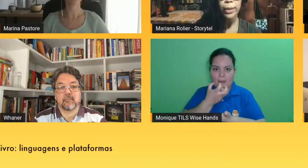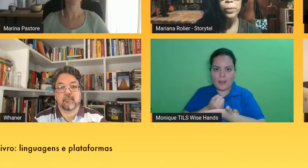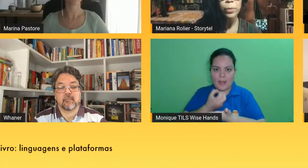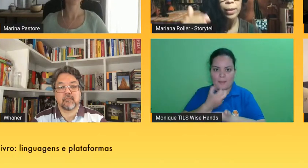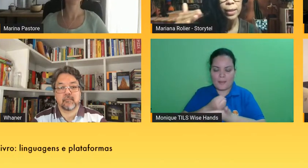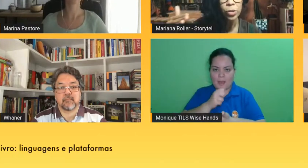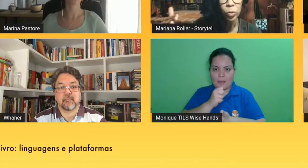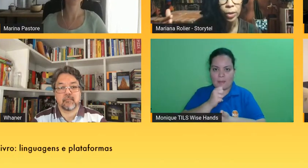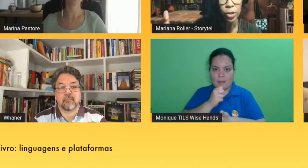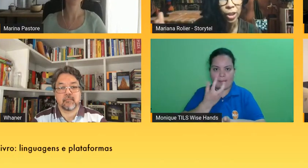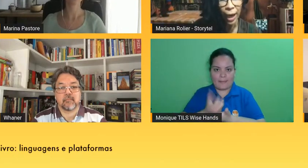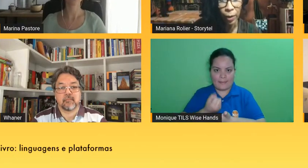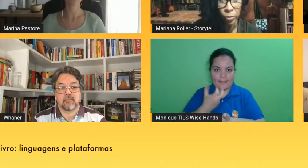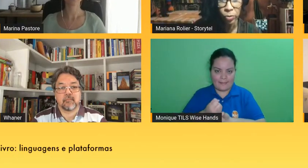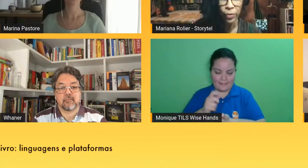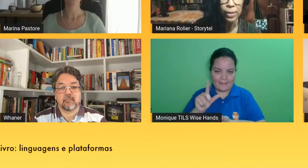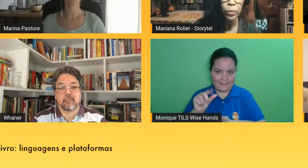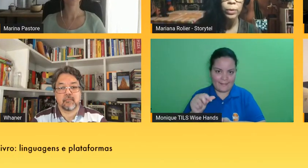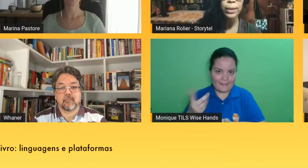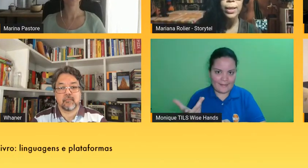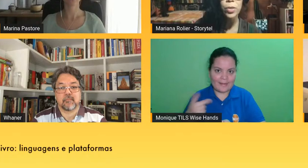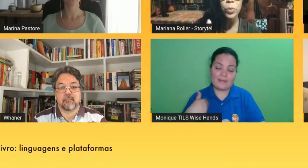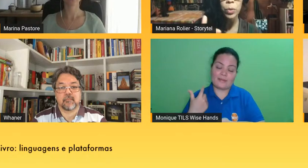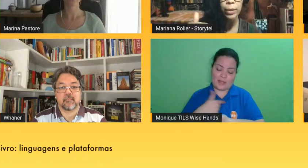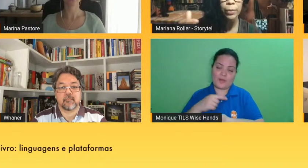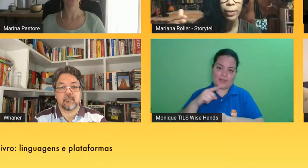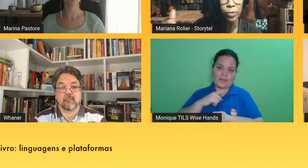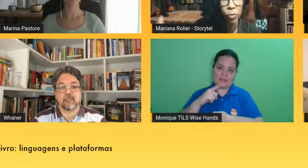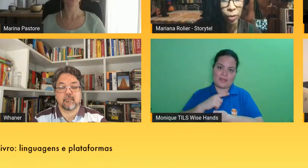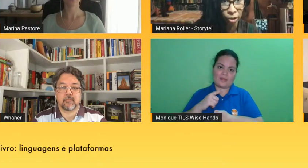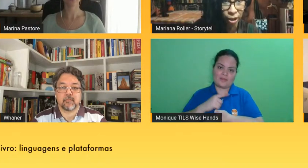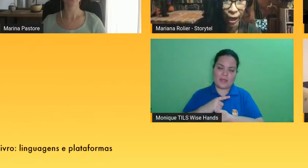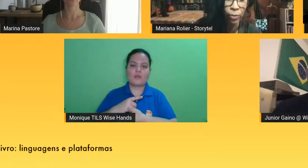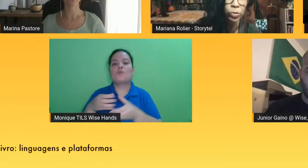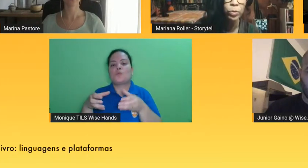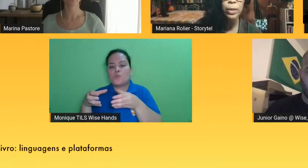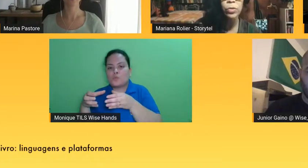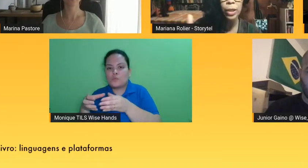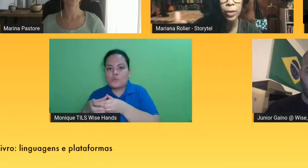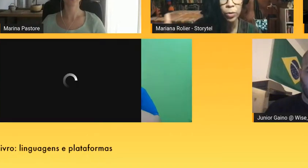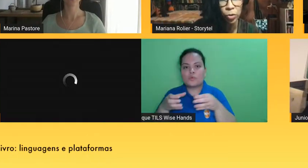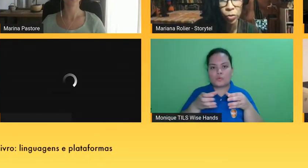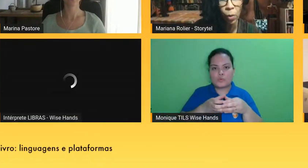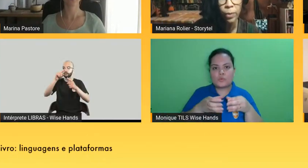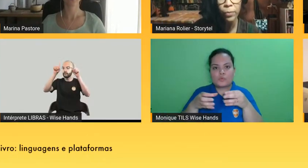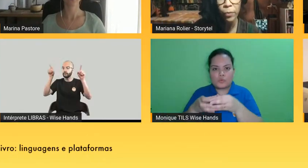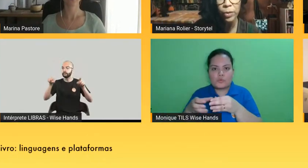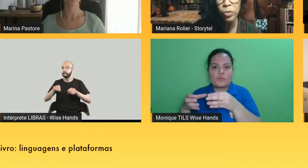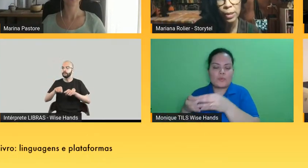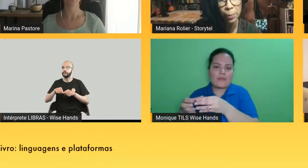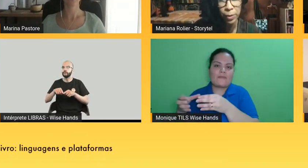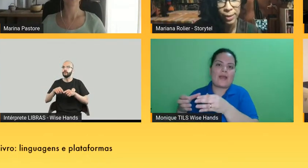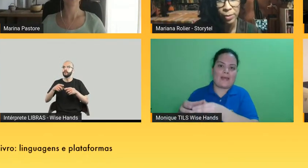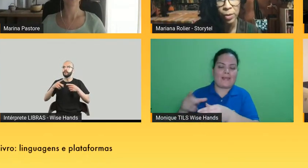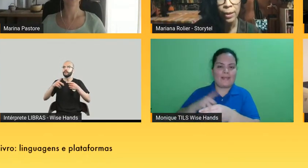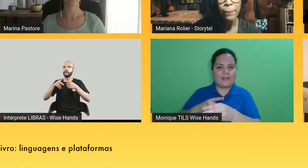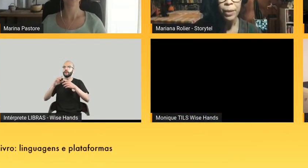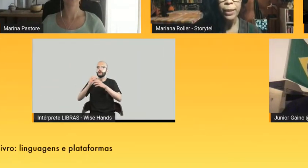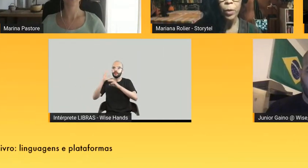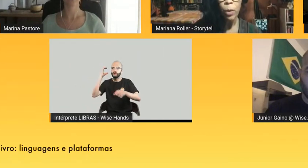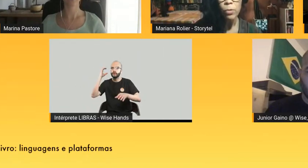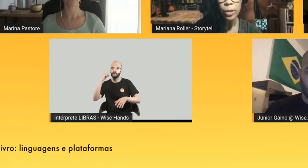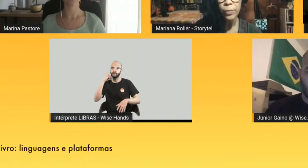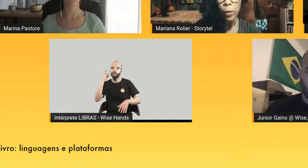áudio então eu tenho editores de áudio fazendo cotejo eu tenho revisores de áudio eu tenho engenheiros de som envolvidos nesse